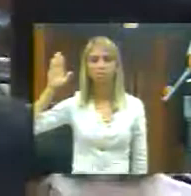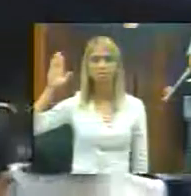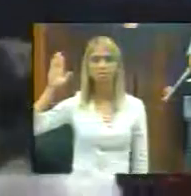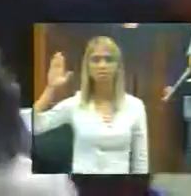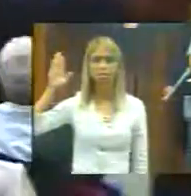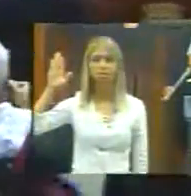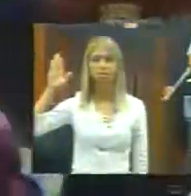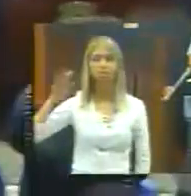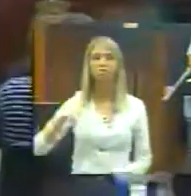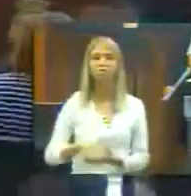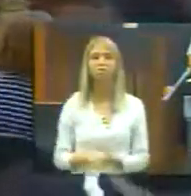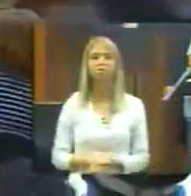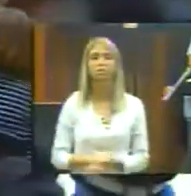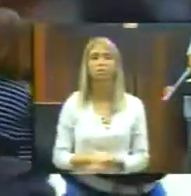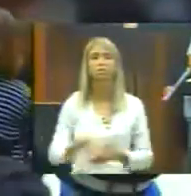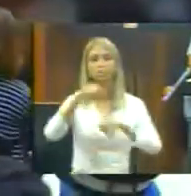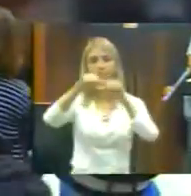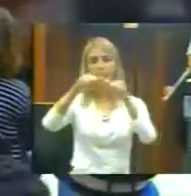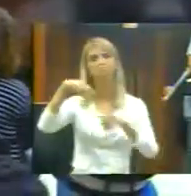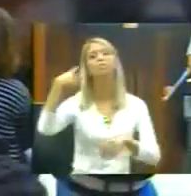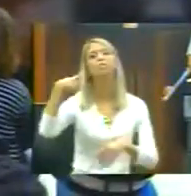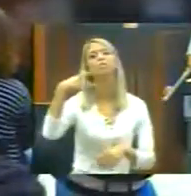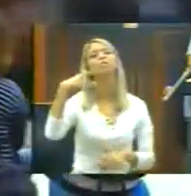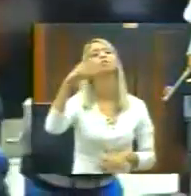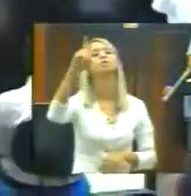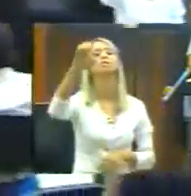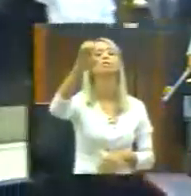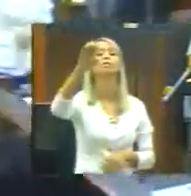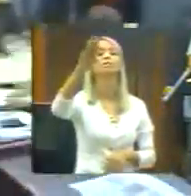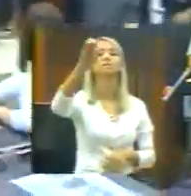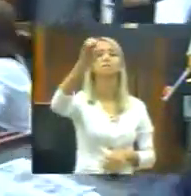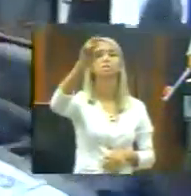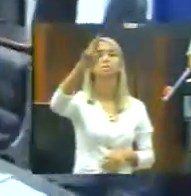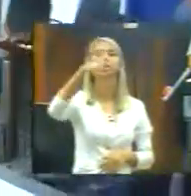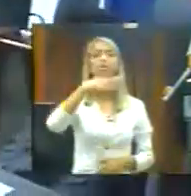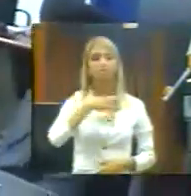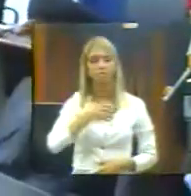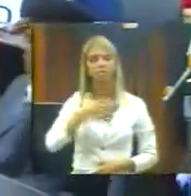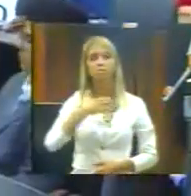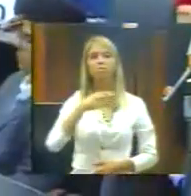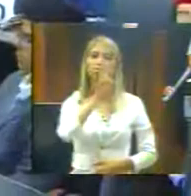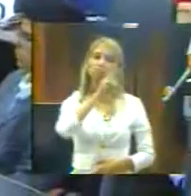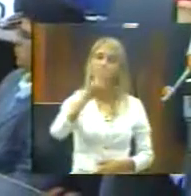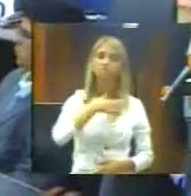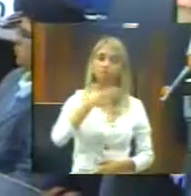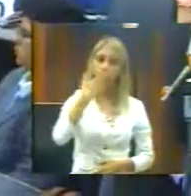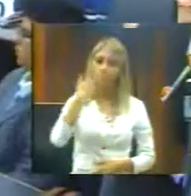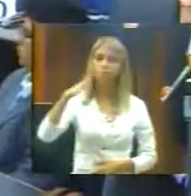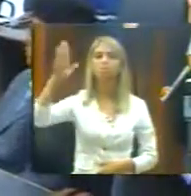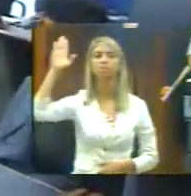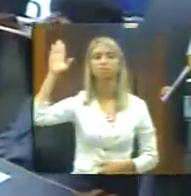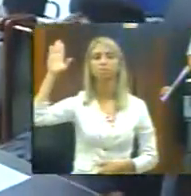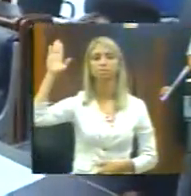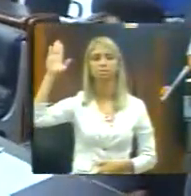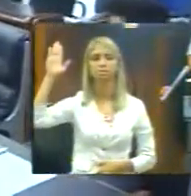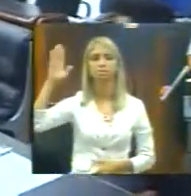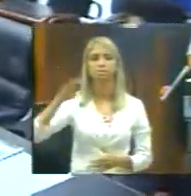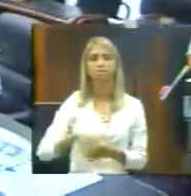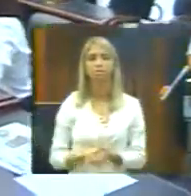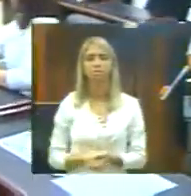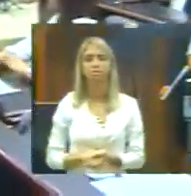Agora, com a palavra, a nobre vereadora Débora da Silva Lage. Prometo. Com a palavra...